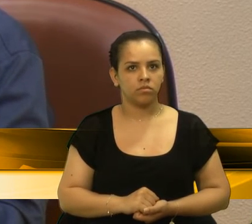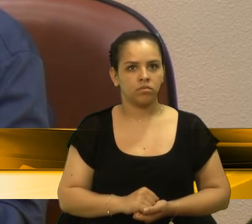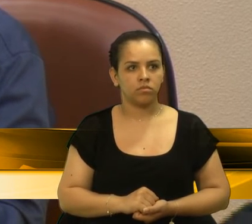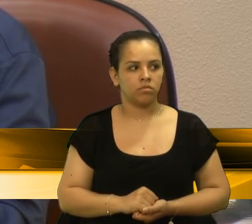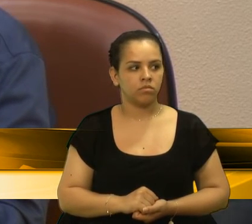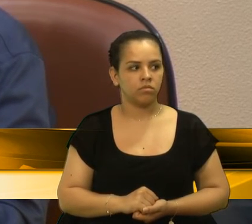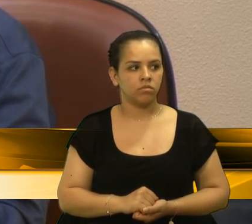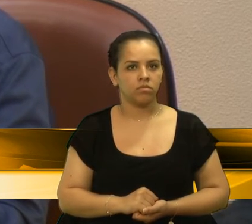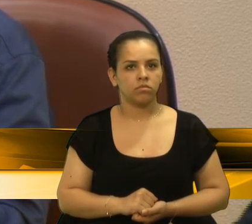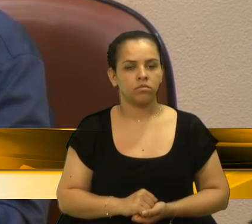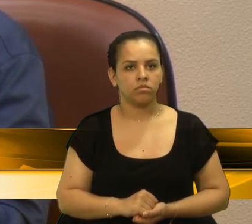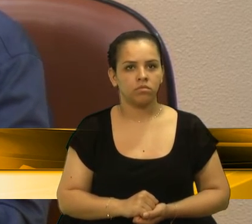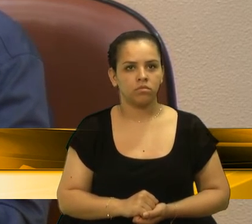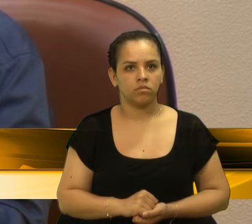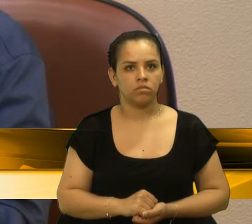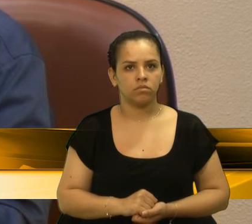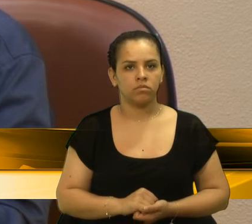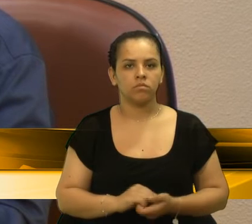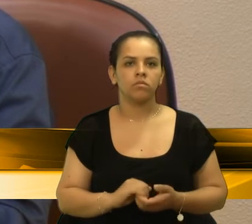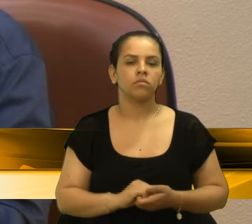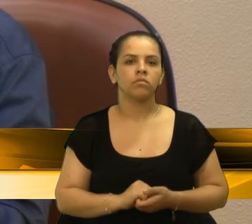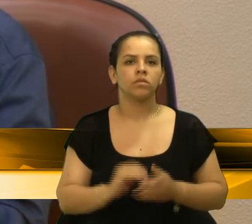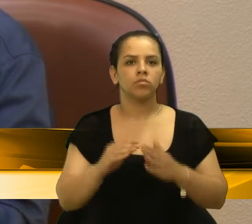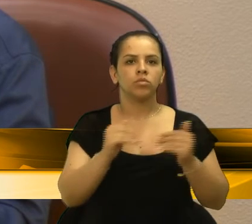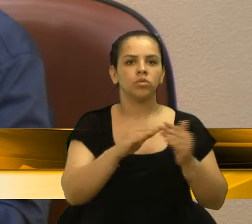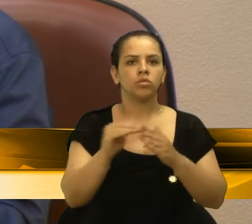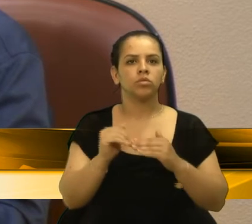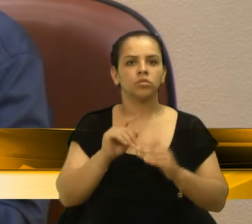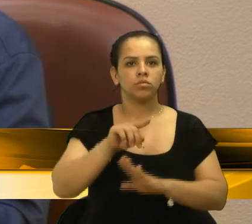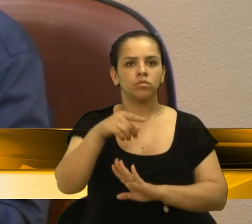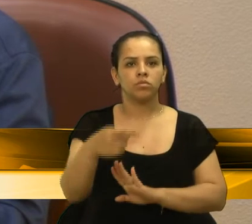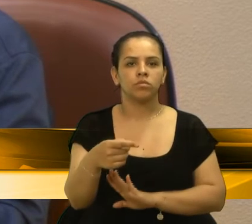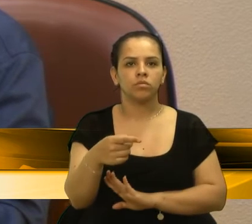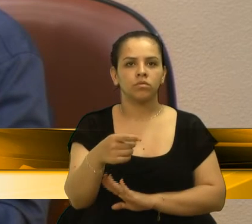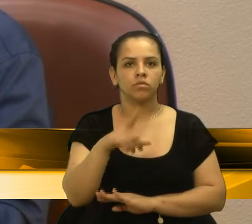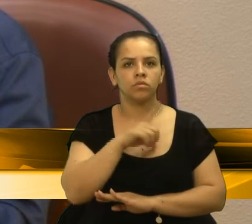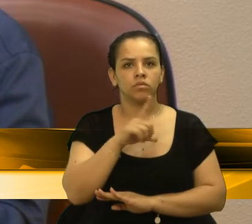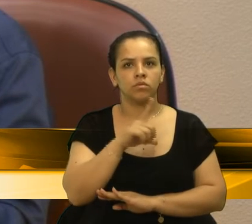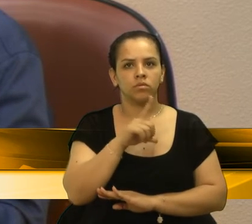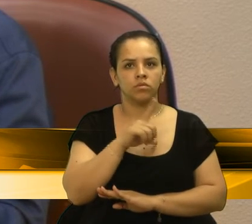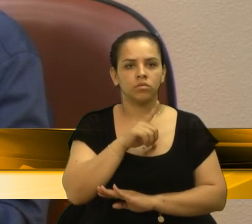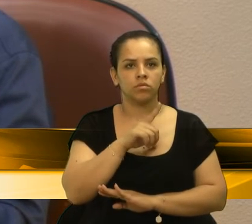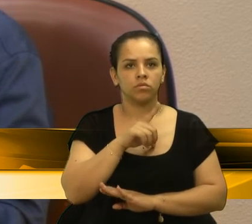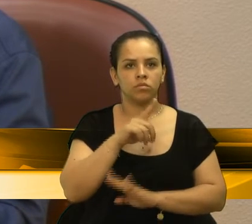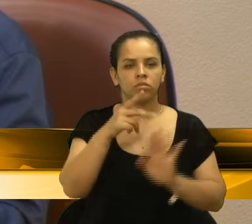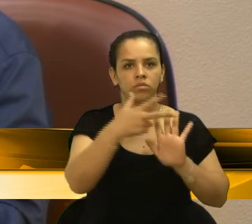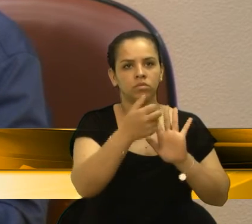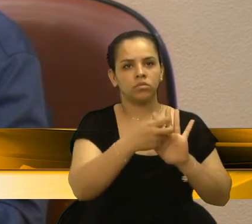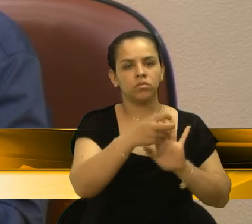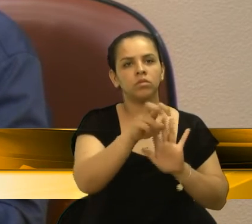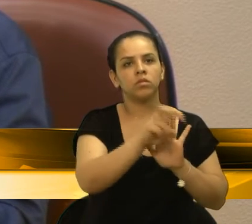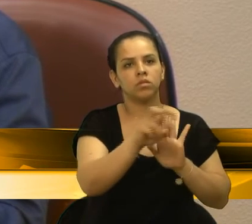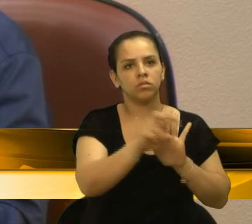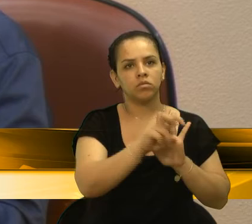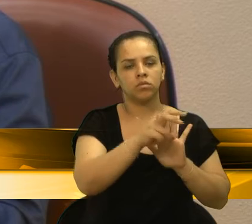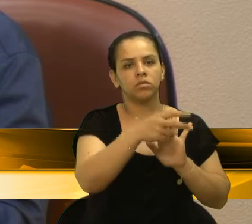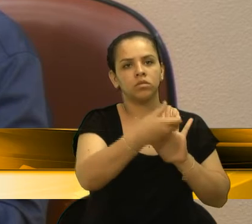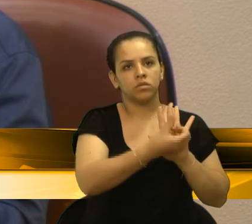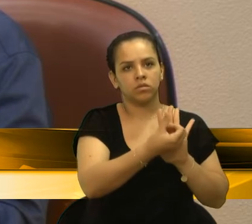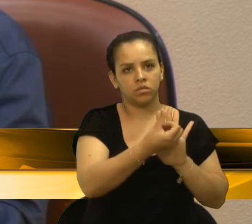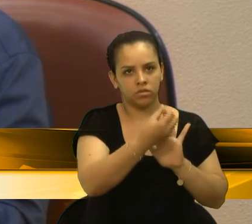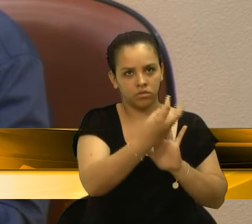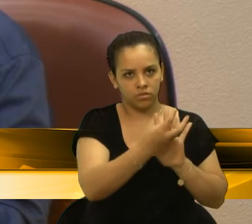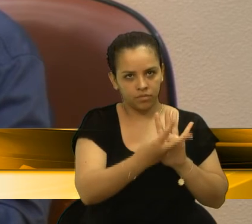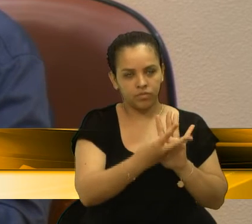vereadora Paula Cristina Iores Oliveira relatou, conforme solicitação, o seguinte. Nos termos o disposto no artigo 5º, inciso 3º, Decreto-Lei